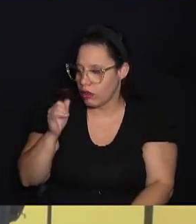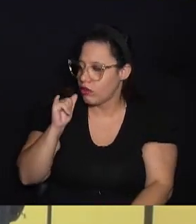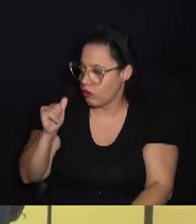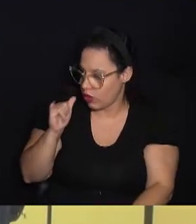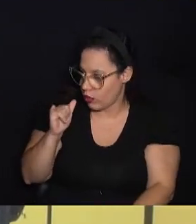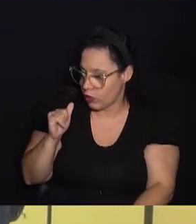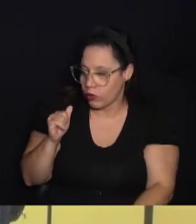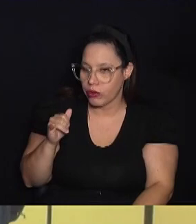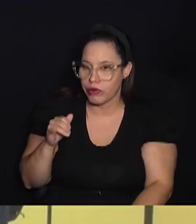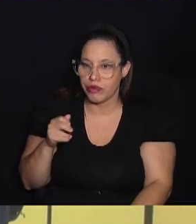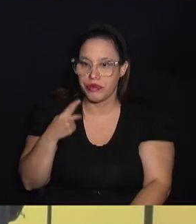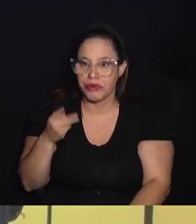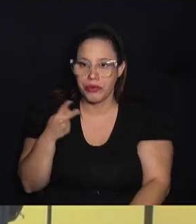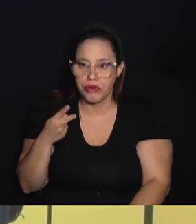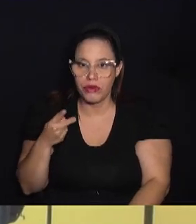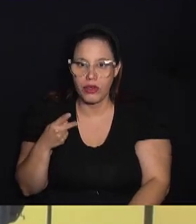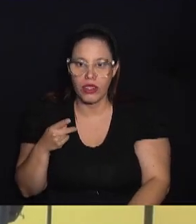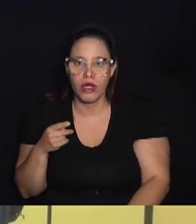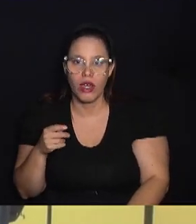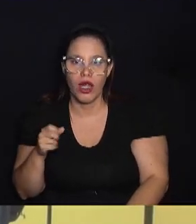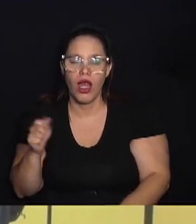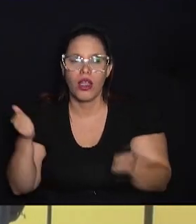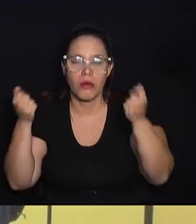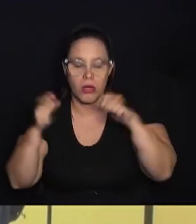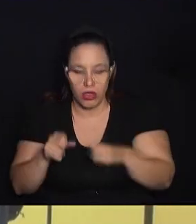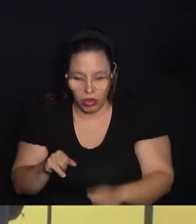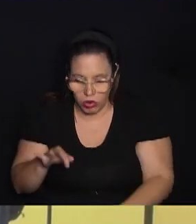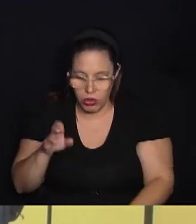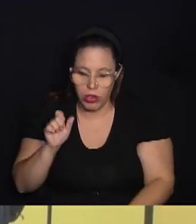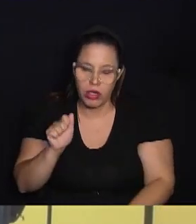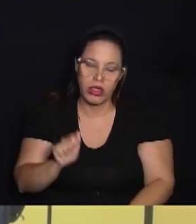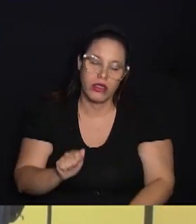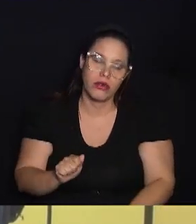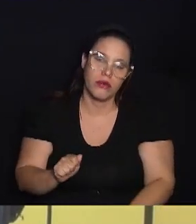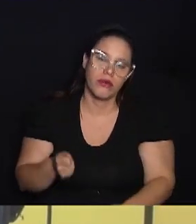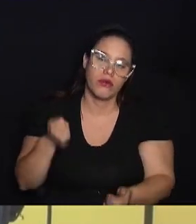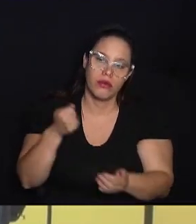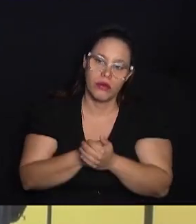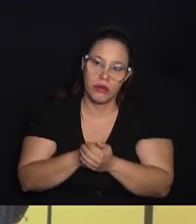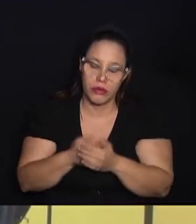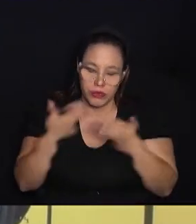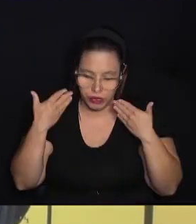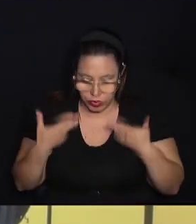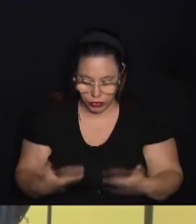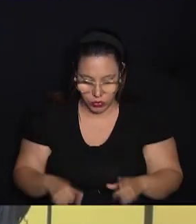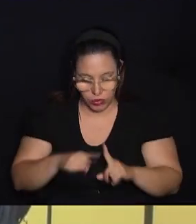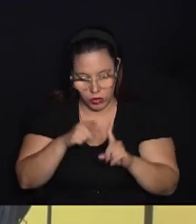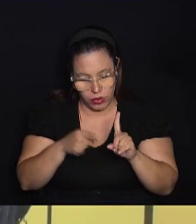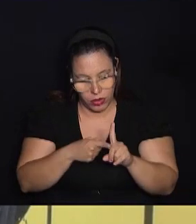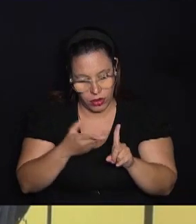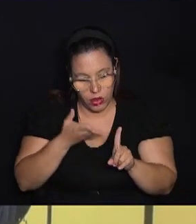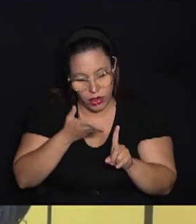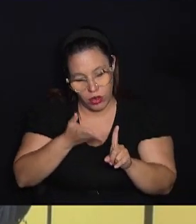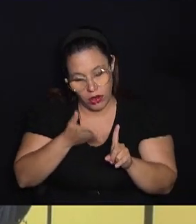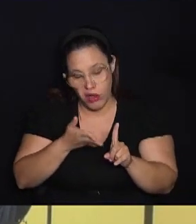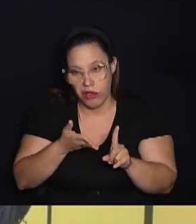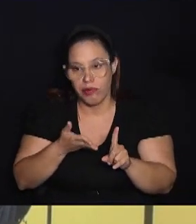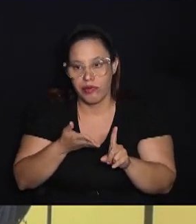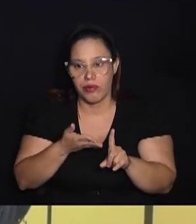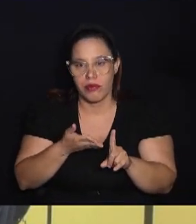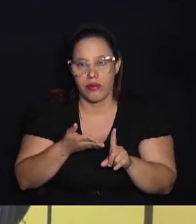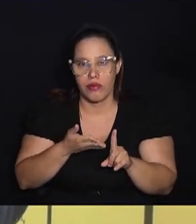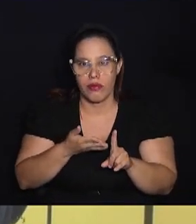a as possibilidades do yoga a gente tem aplicado ali no corpo da gestante que tá num num momento